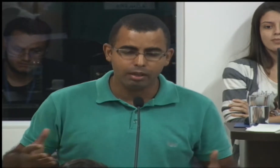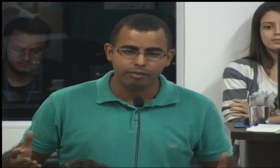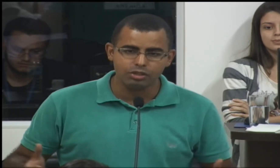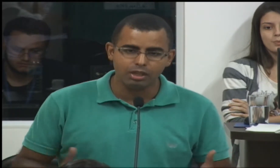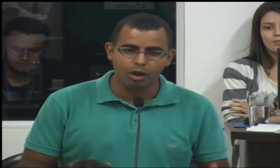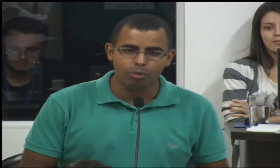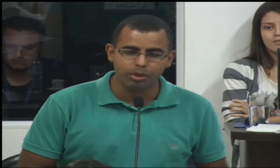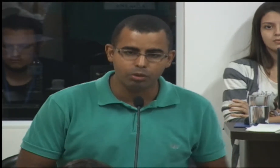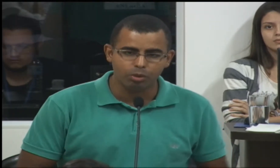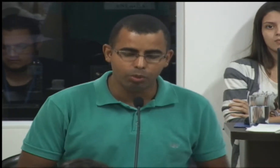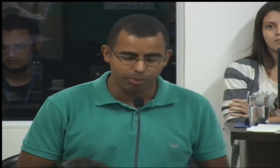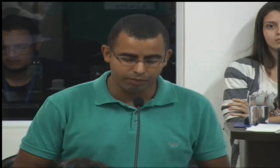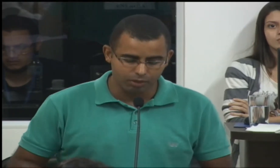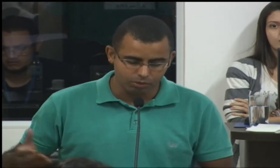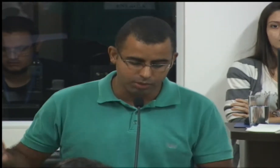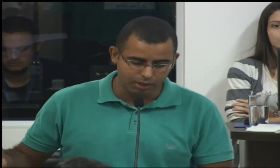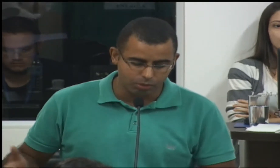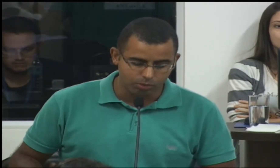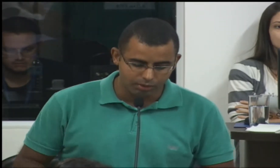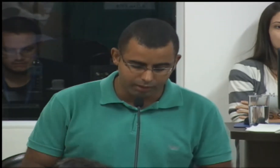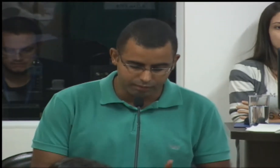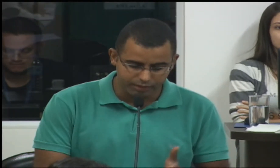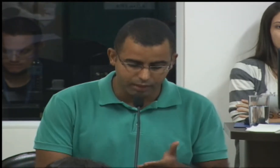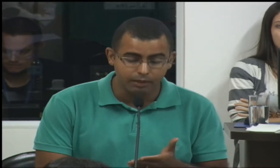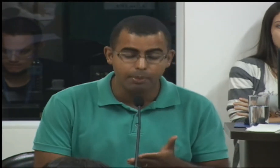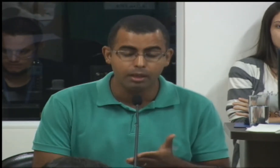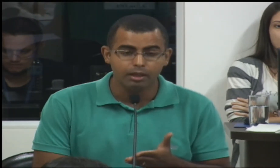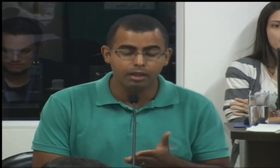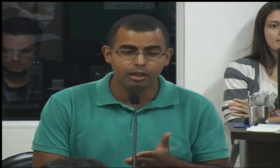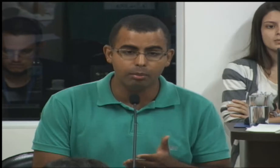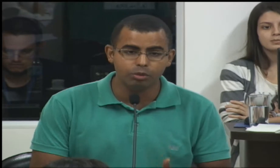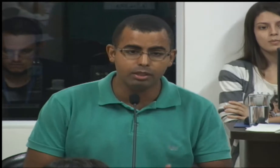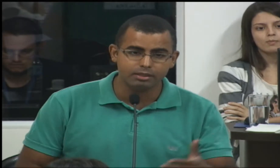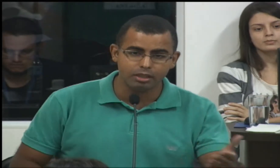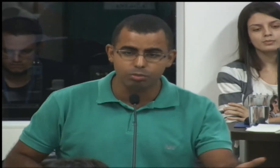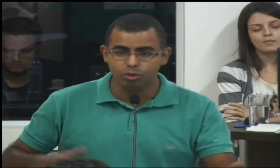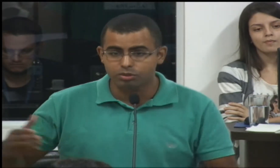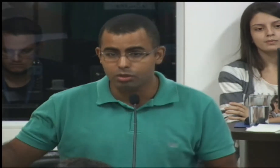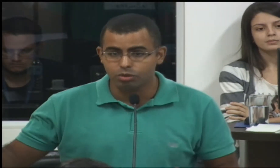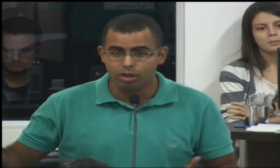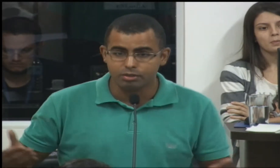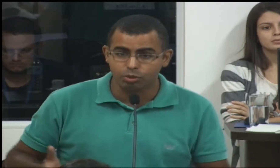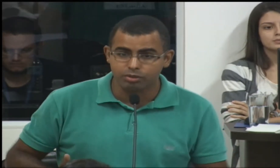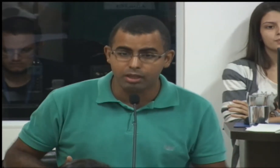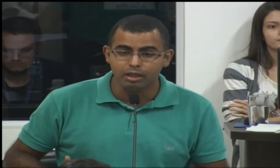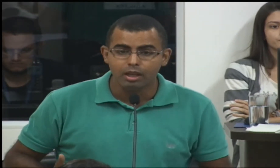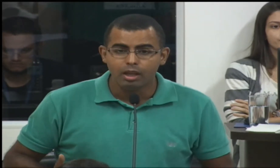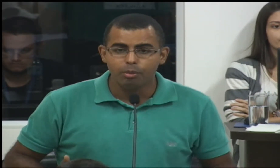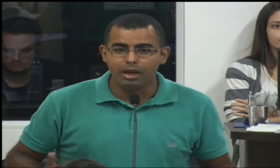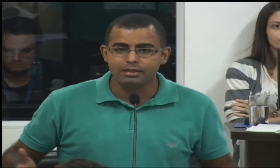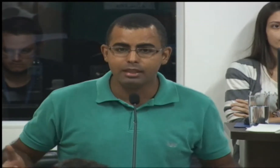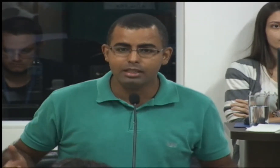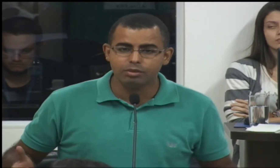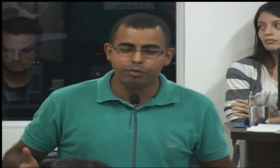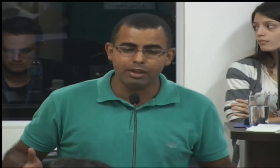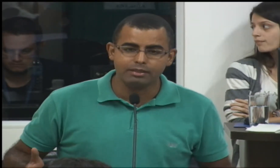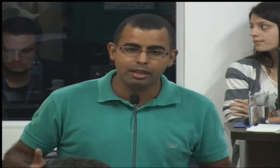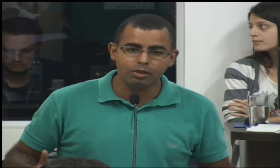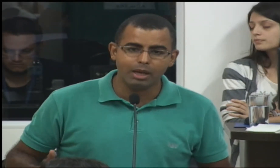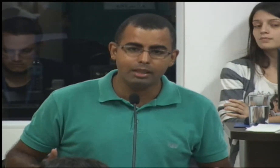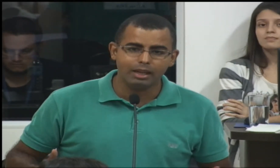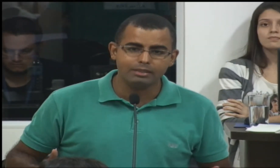a importância de estar se reforçando a informação para a população da importância desse cadastro, como